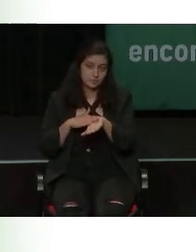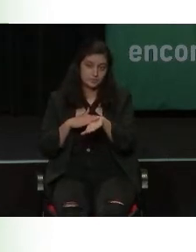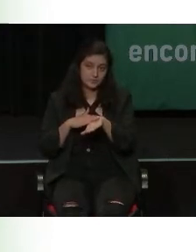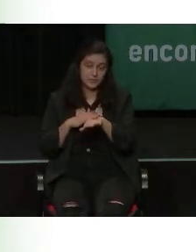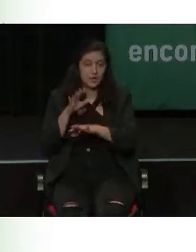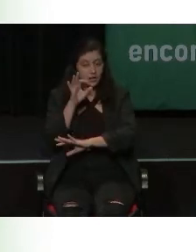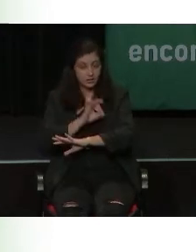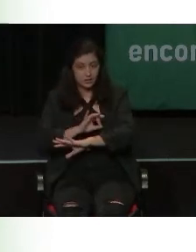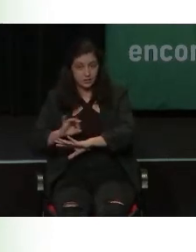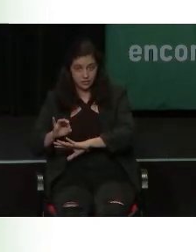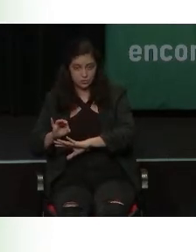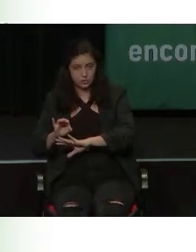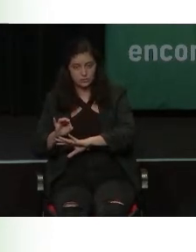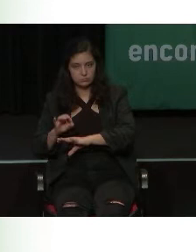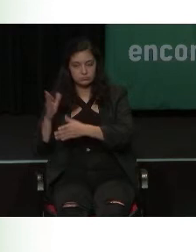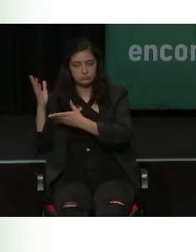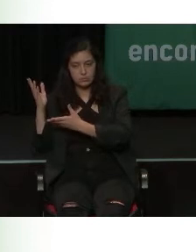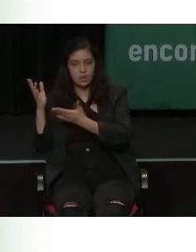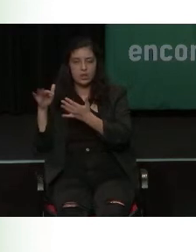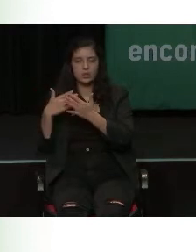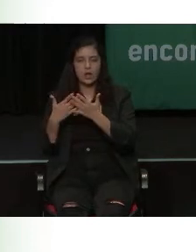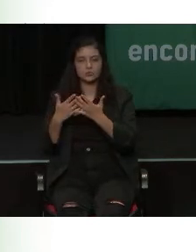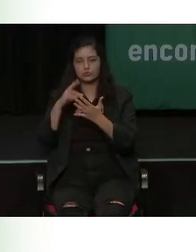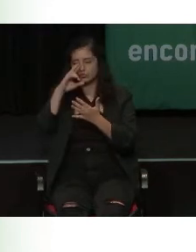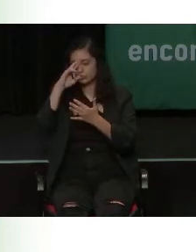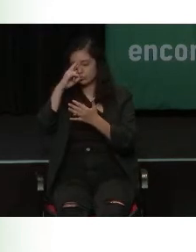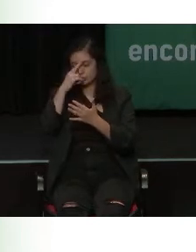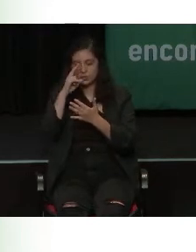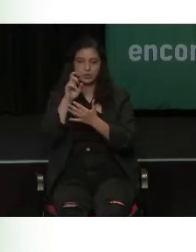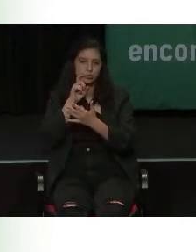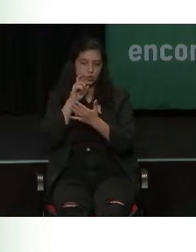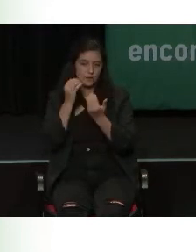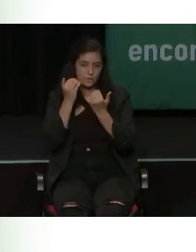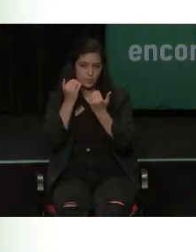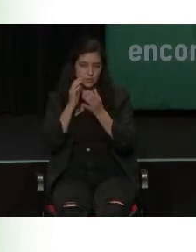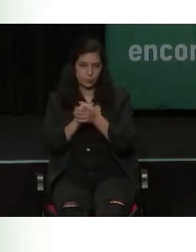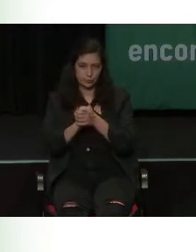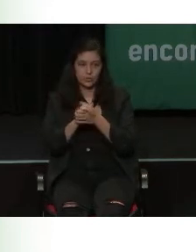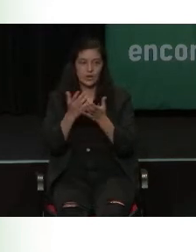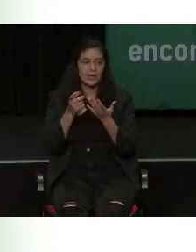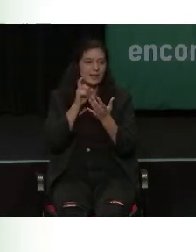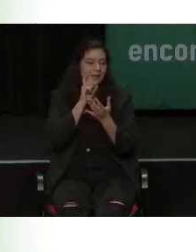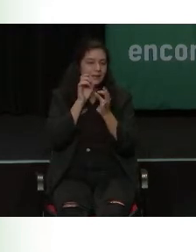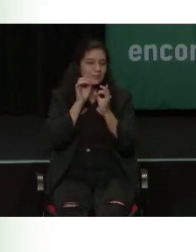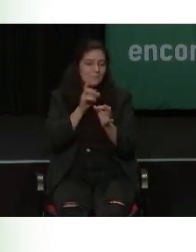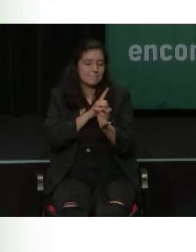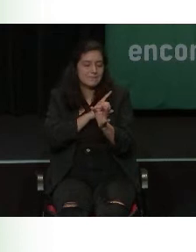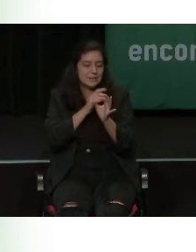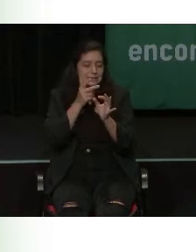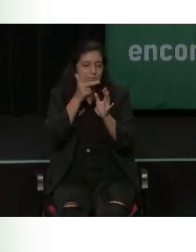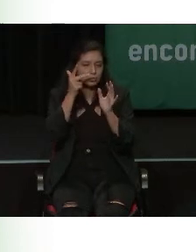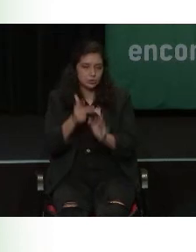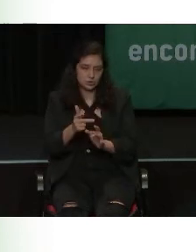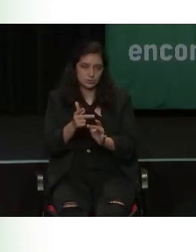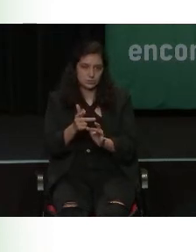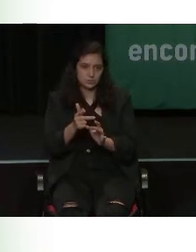uma arquitetura que tem um grande esforço na segurança de informação, na garantia da privacidade dos